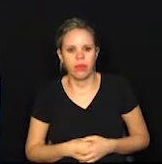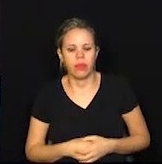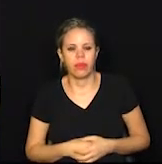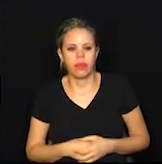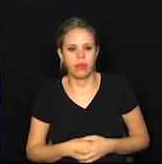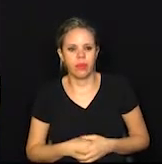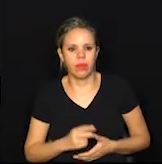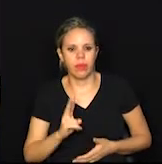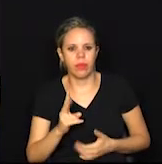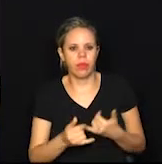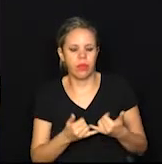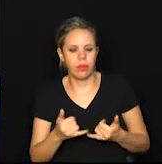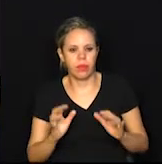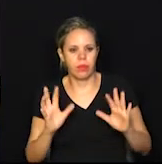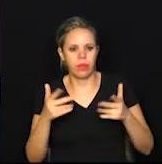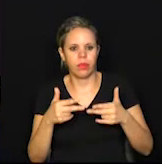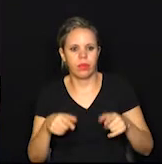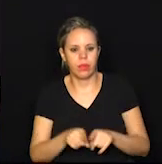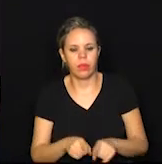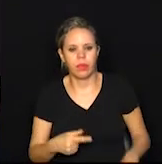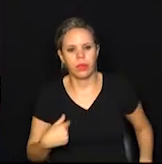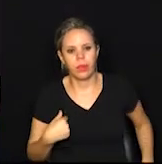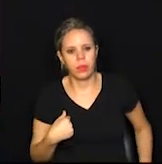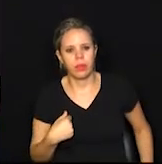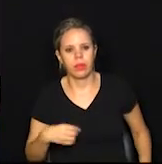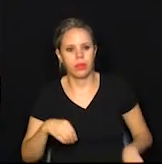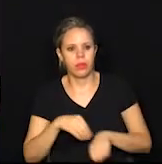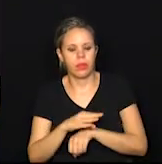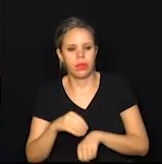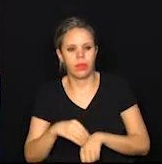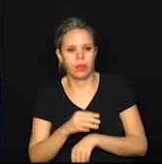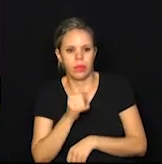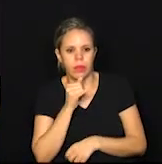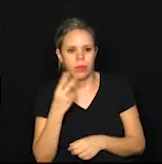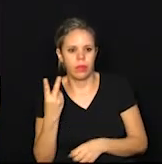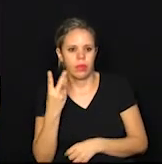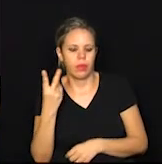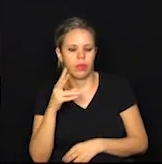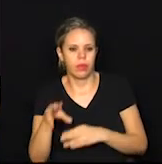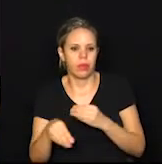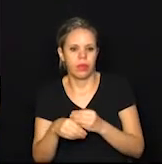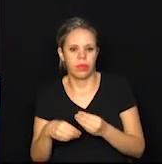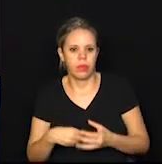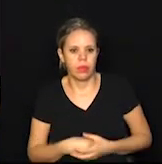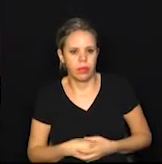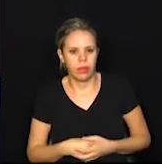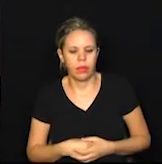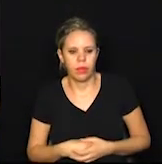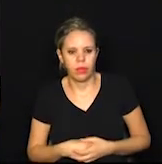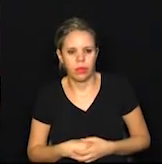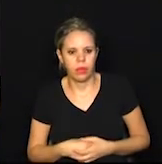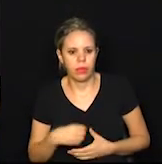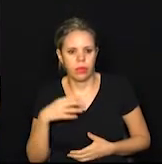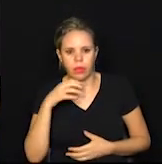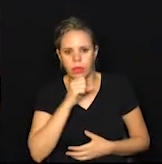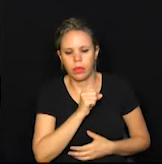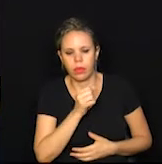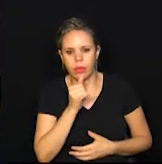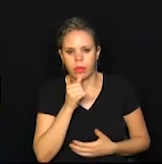eu sempre brinco que é um festão, mas ele traz muito valor agregado, rápido,